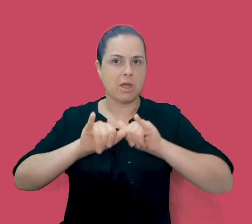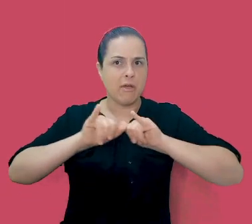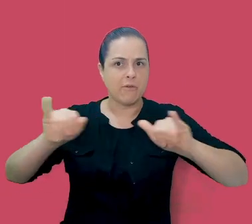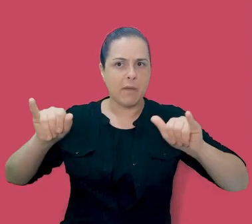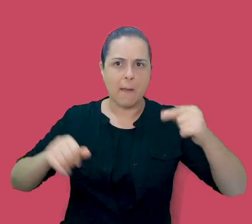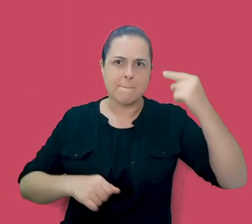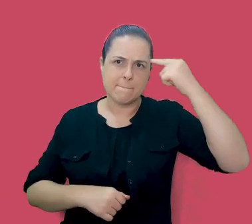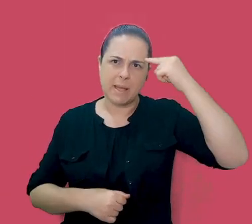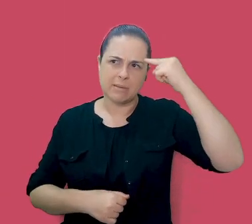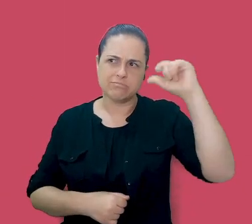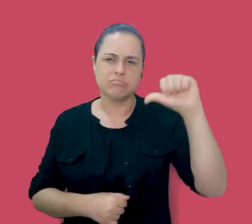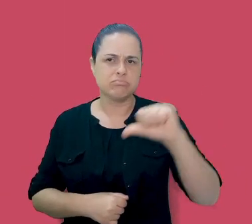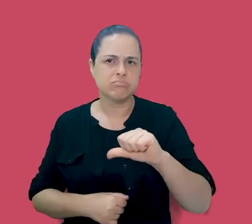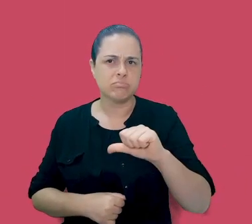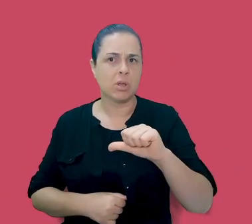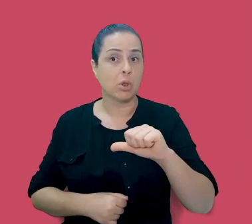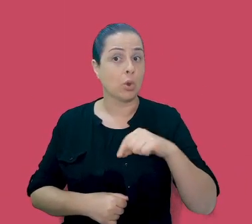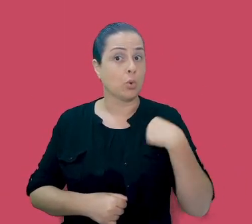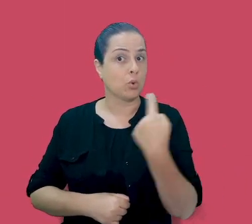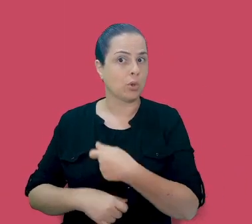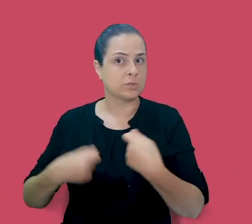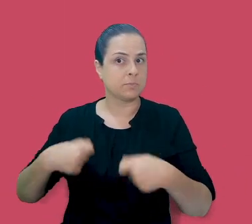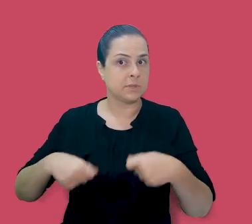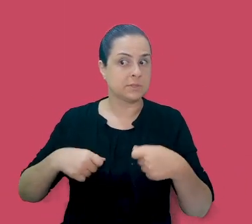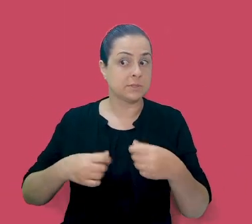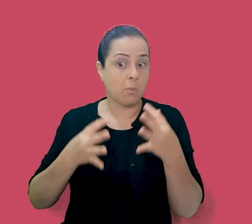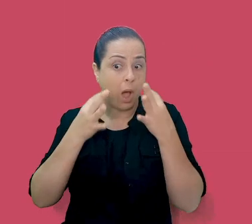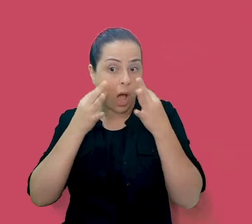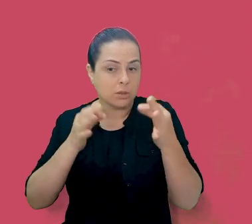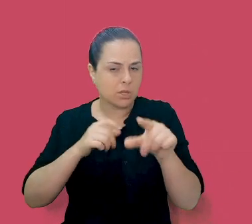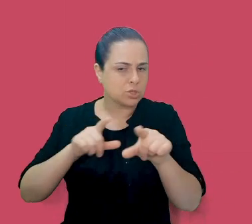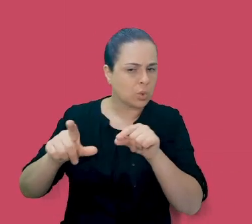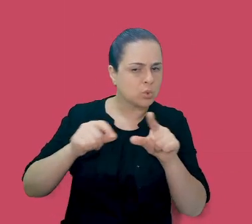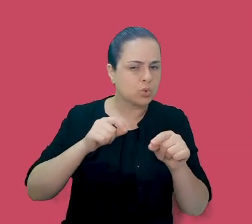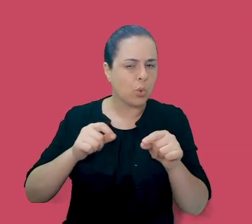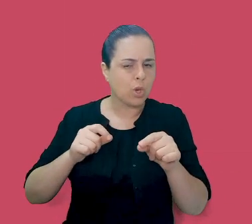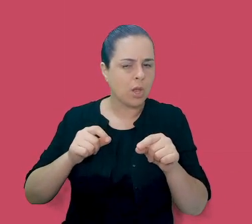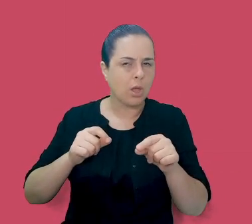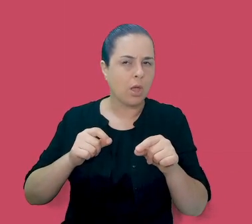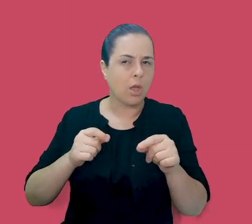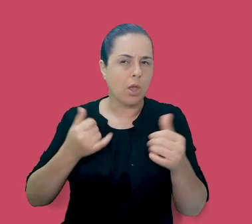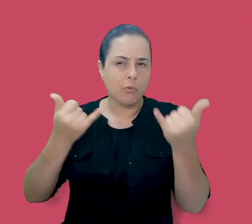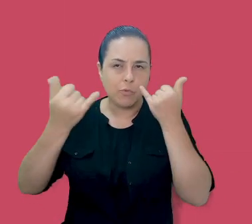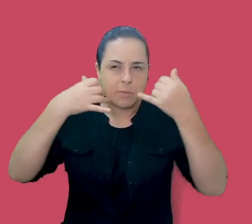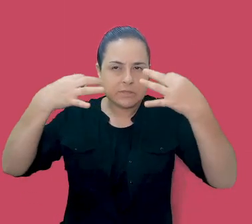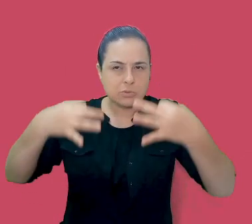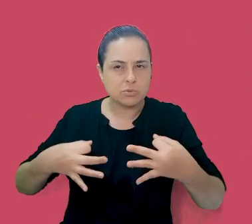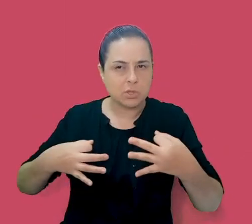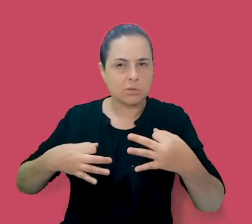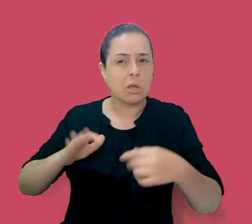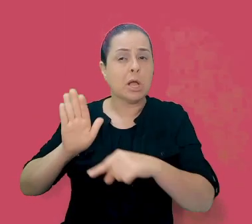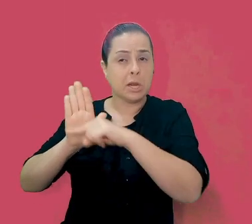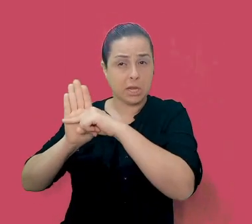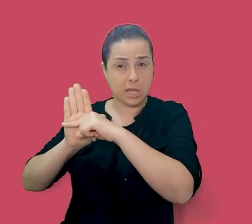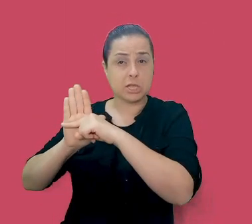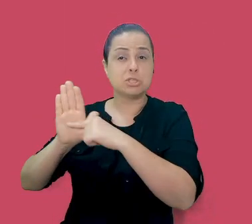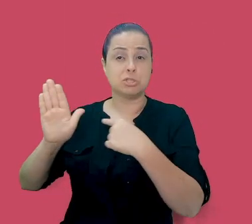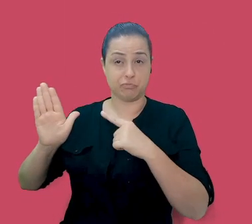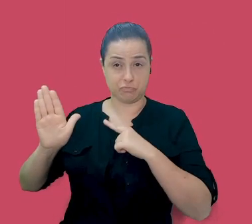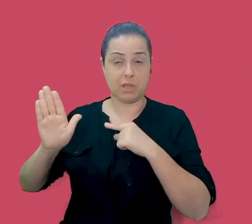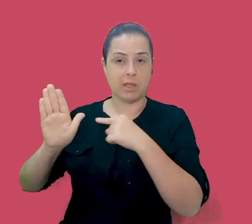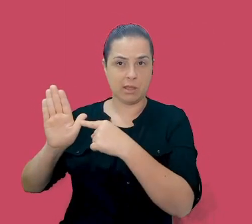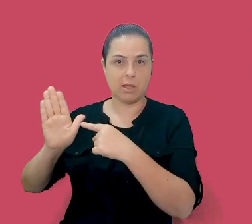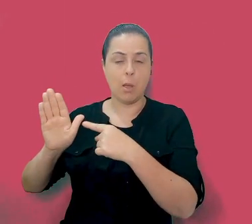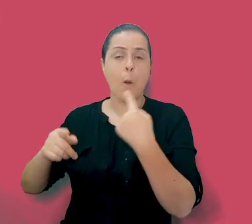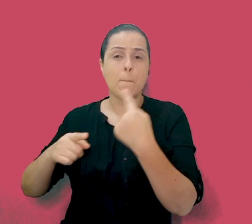filtrando. Então, assim, sim, ele tem certos perigos. E por que tem esse viés de negatividade? Porque desgraça vende.